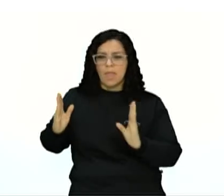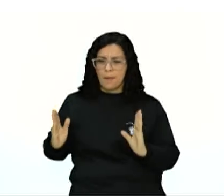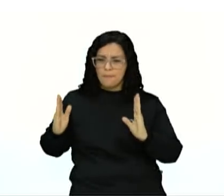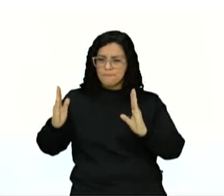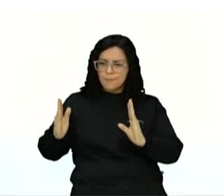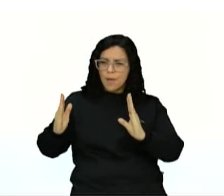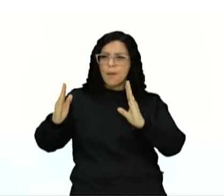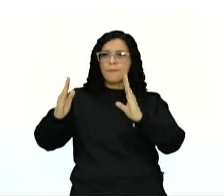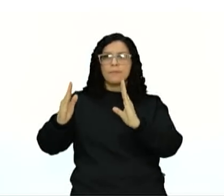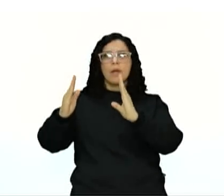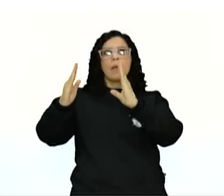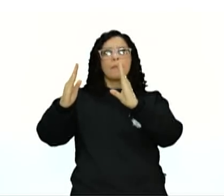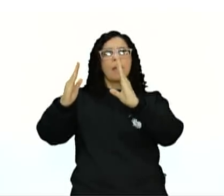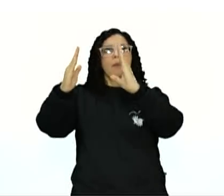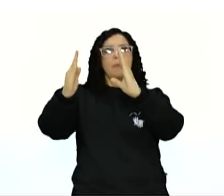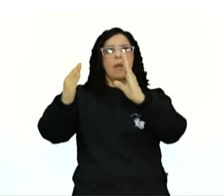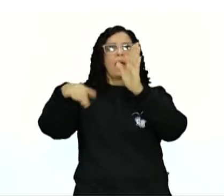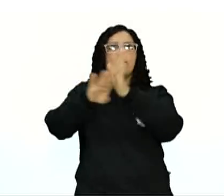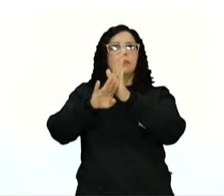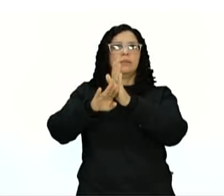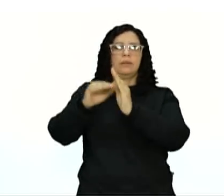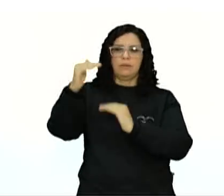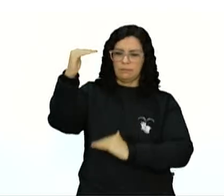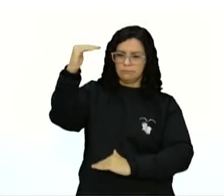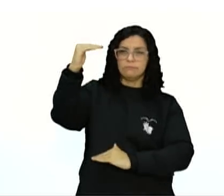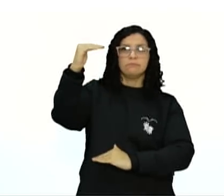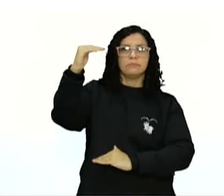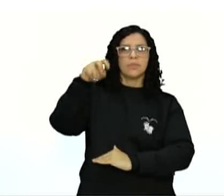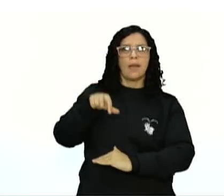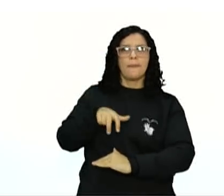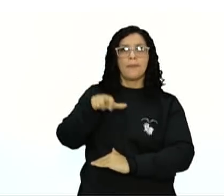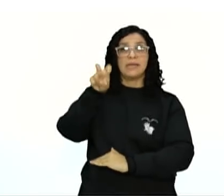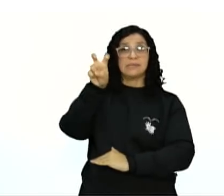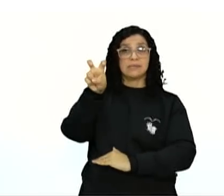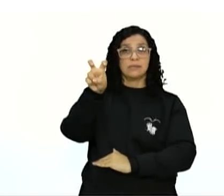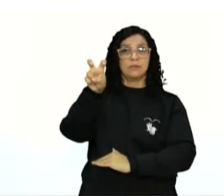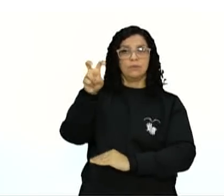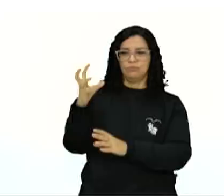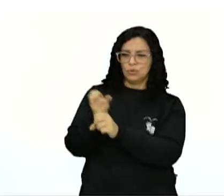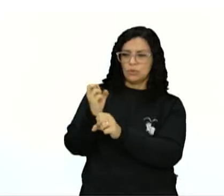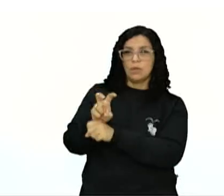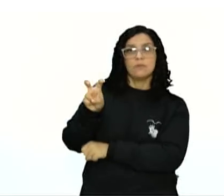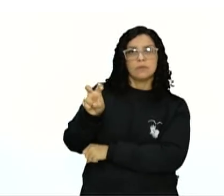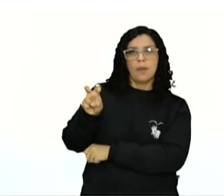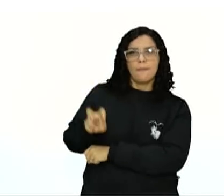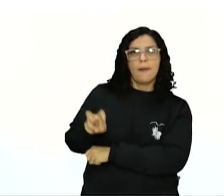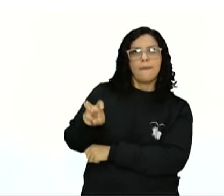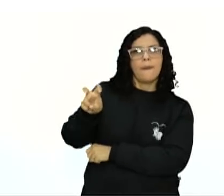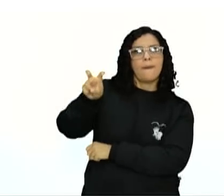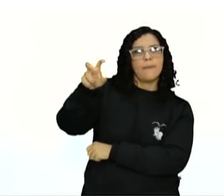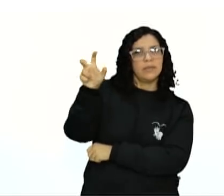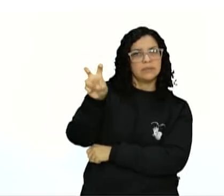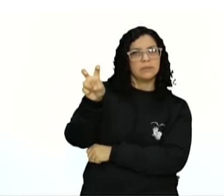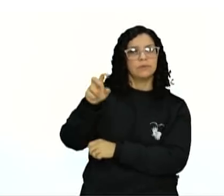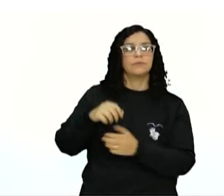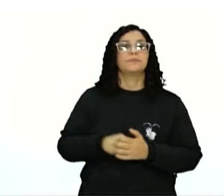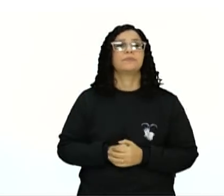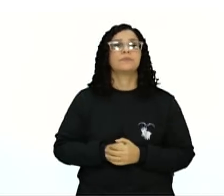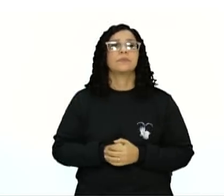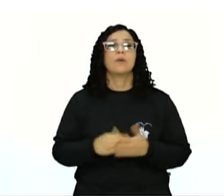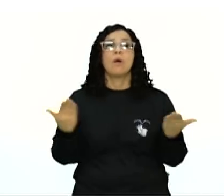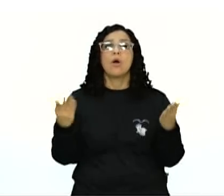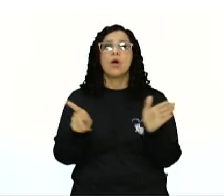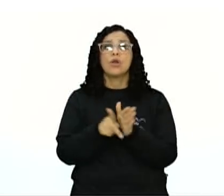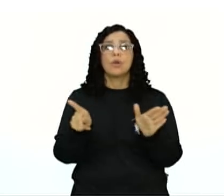dessa madeira de tamanhos de forma que abranja todos os degraus aqui dessa escada. tá? O